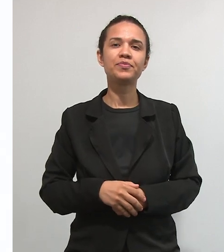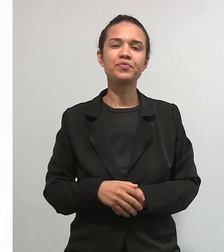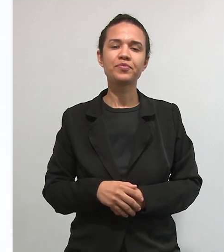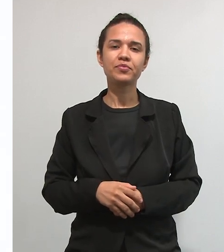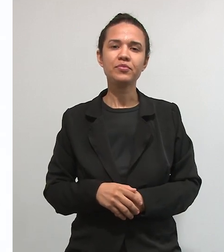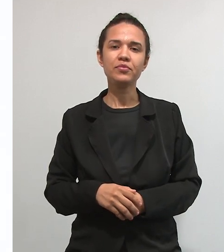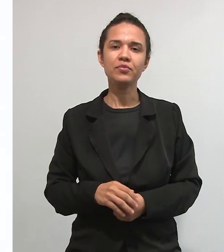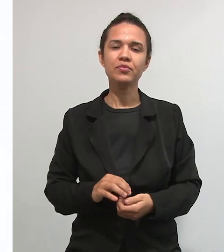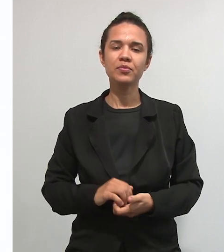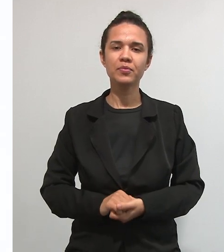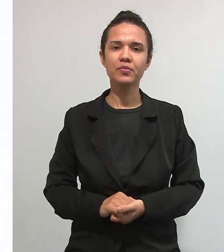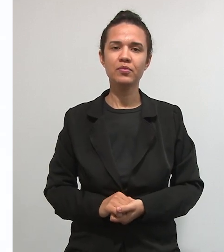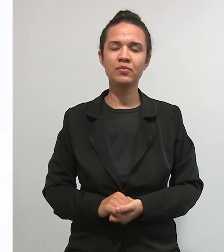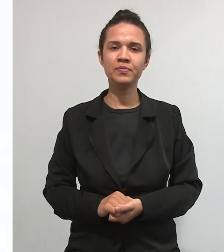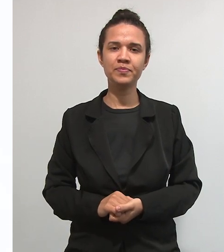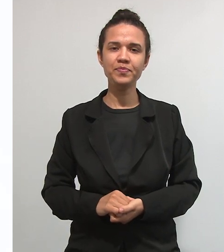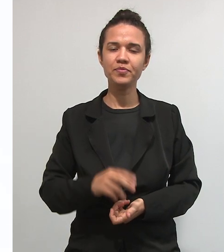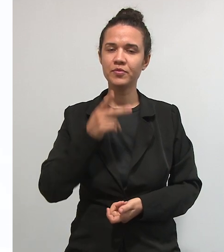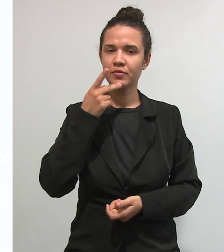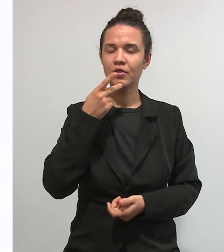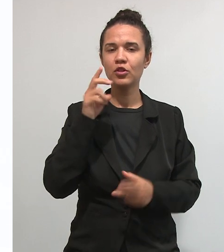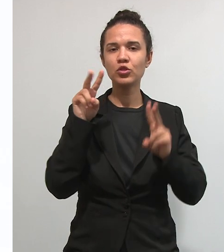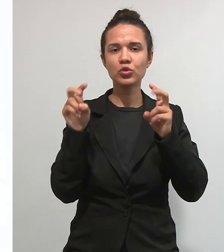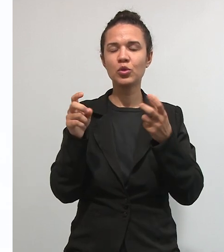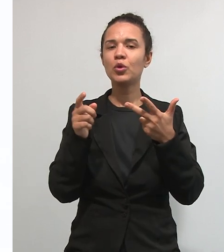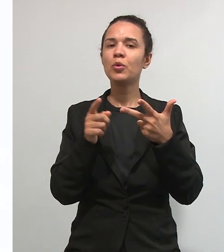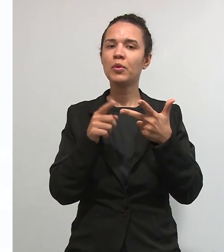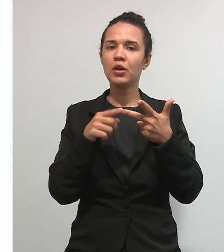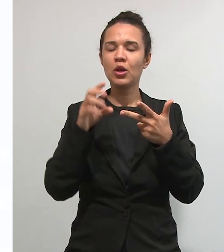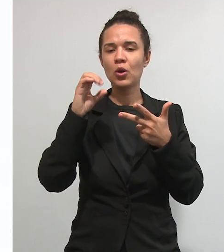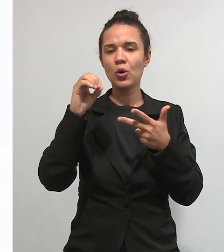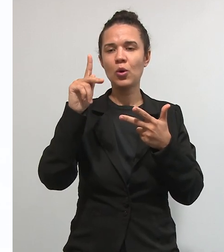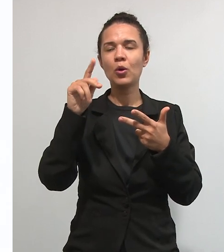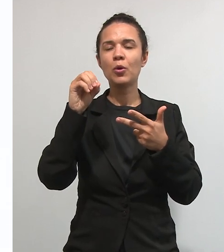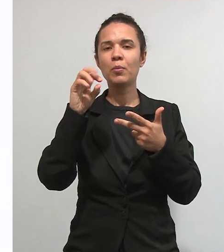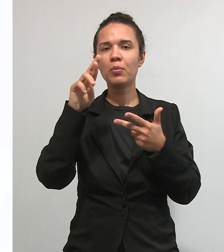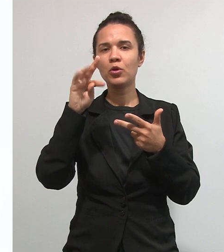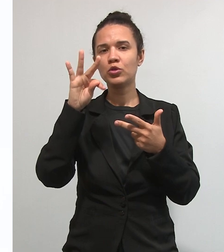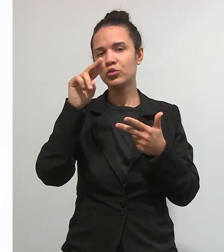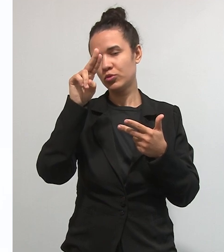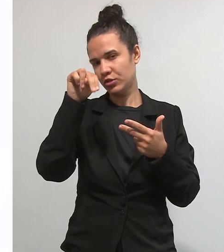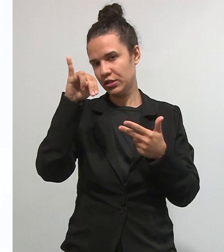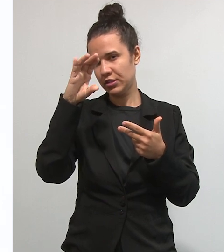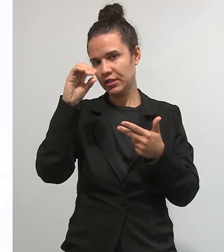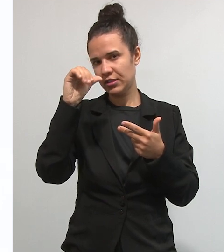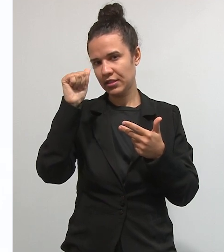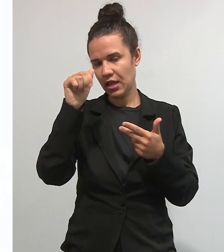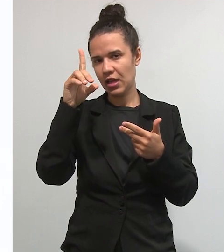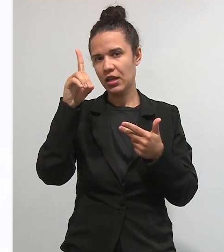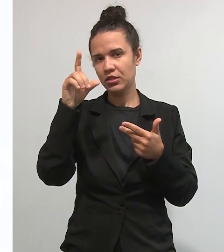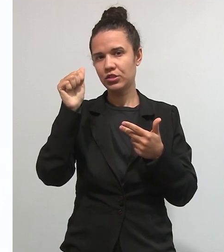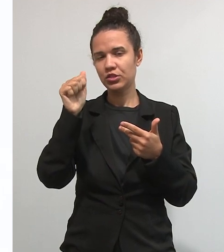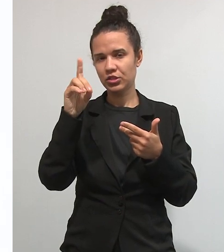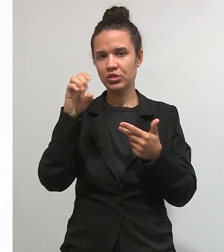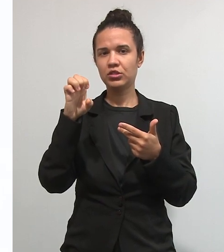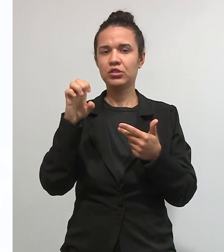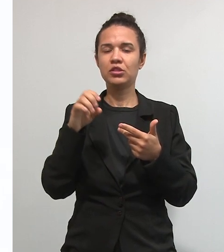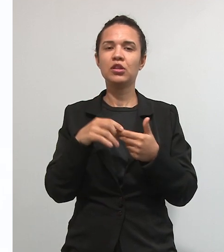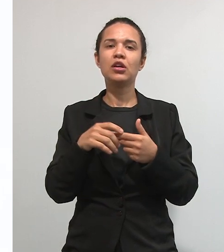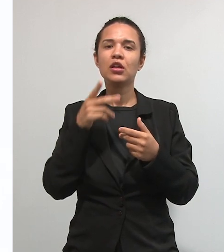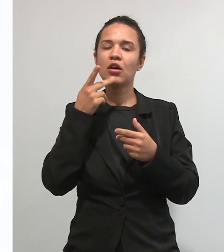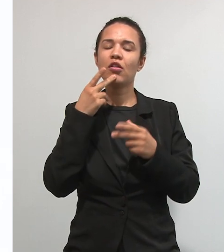falou do princípio lá da oportunidade, eu trouxe aqui para vocês as características qualitativas de